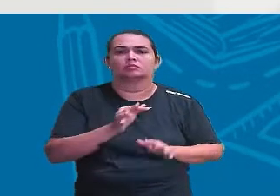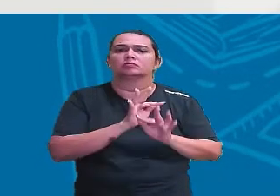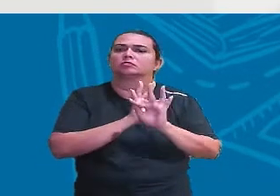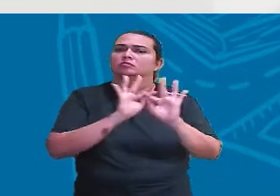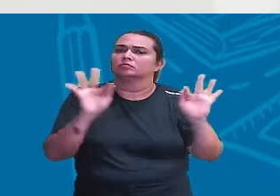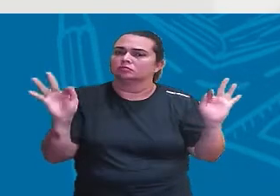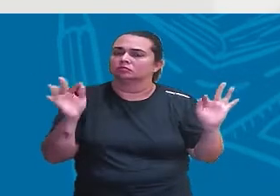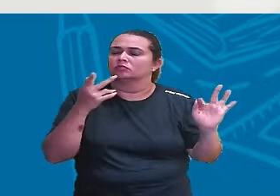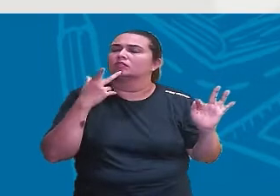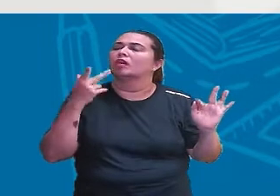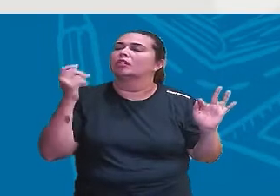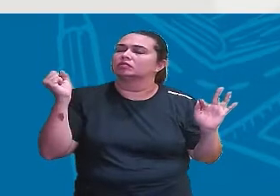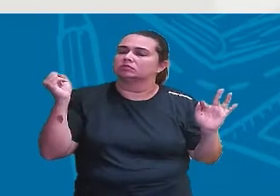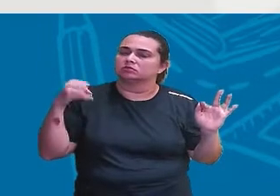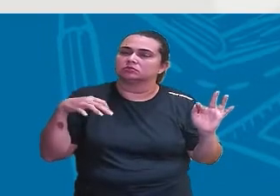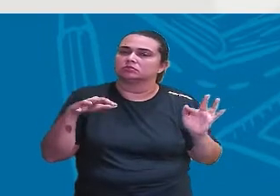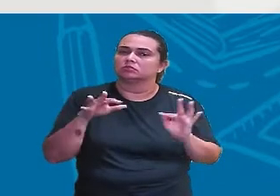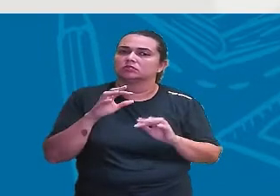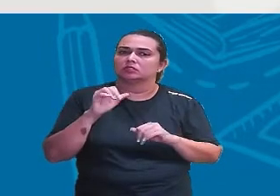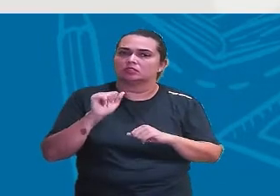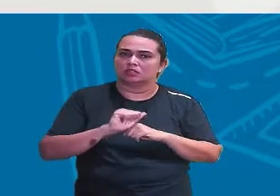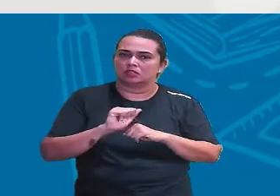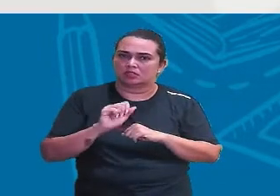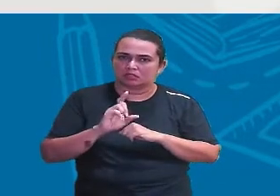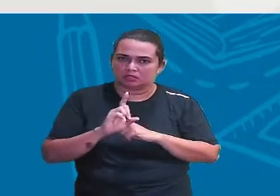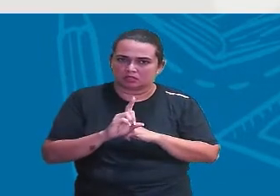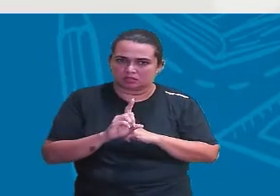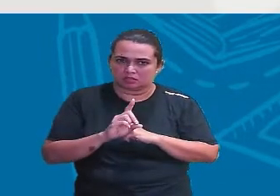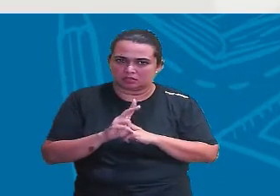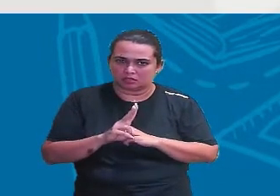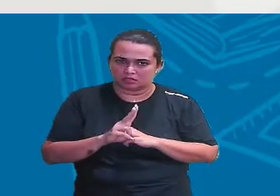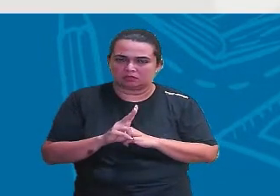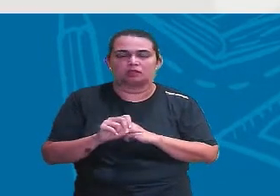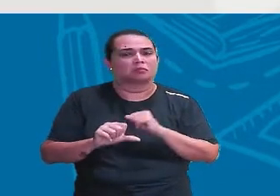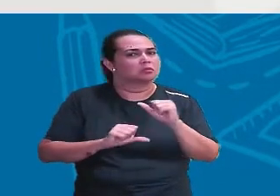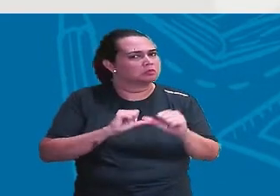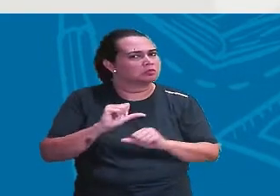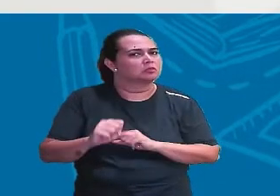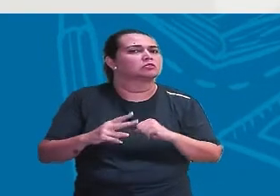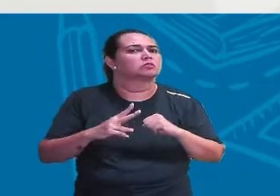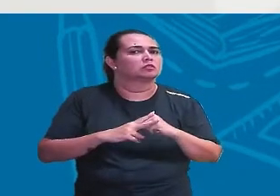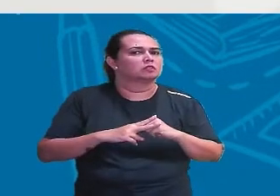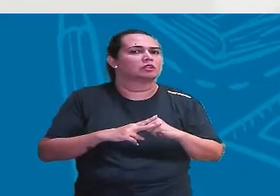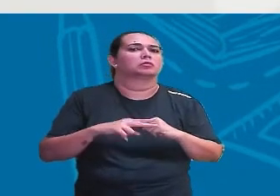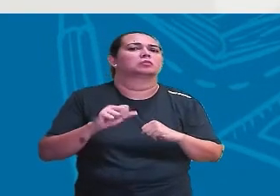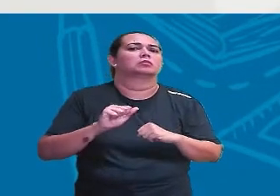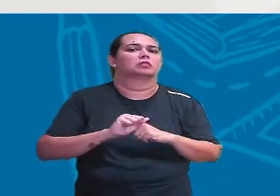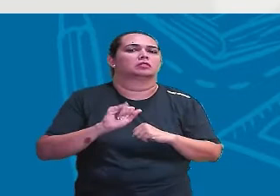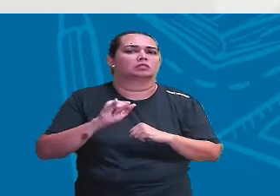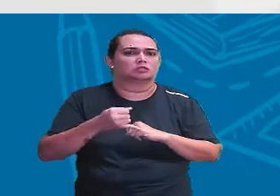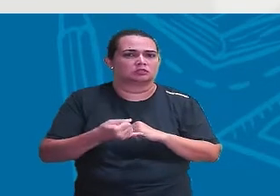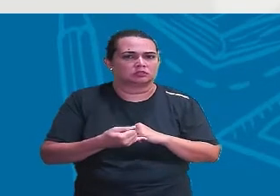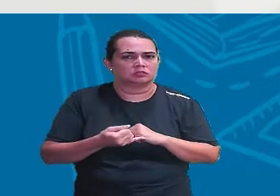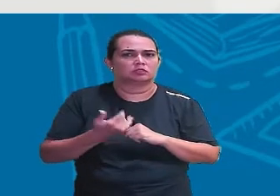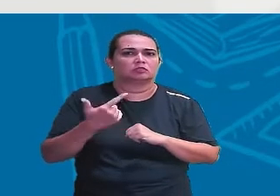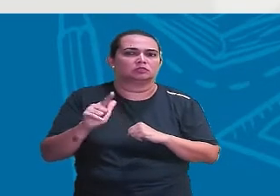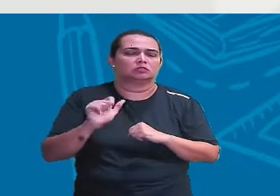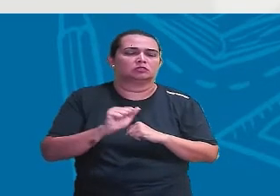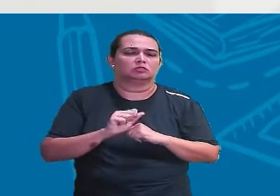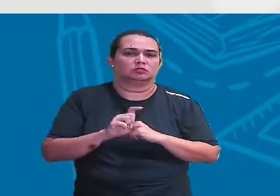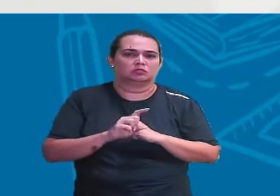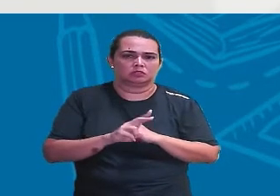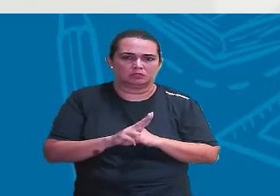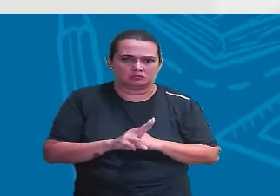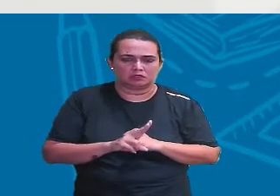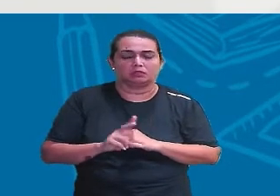certa. O advérbio, sim, modifica verbo, adjetivo e um outro advérbio. E a conjunção, ela faz esse elo,